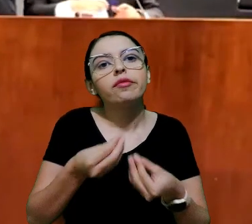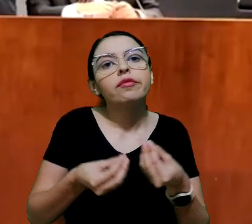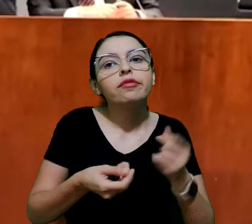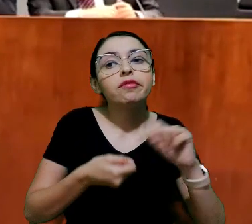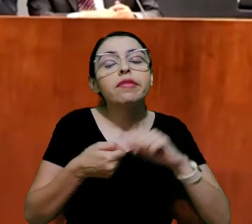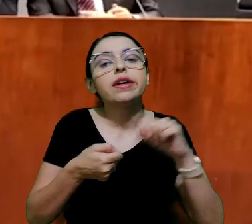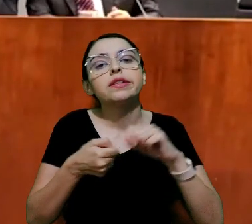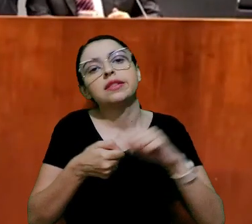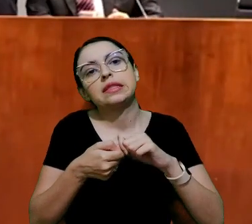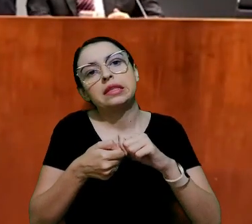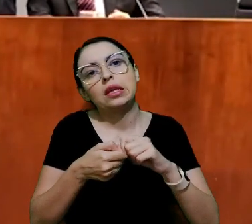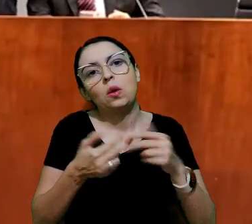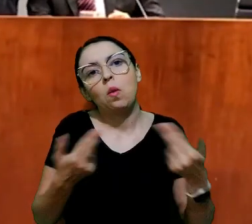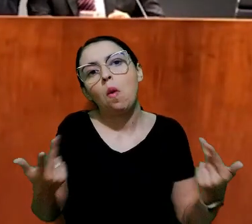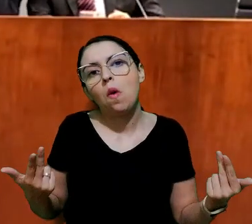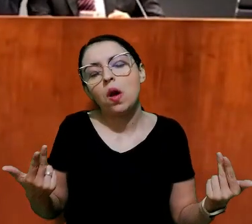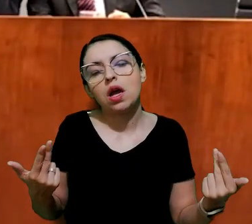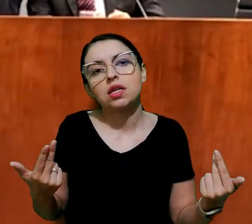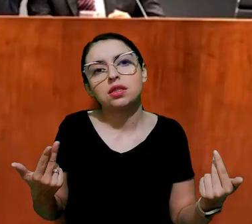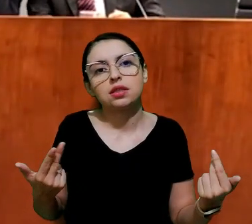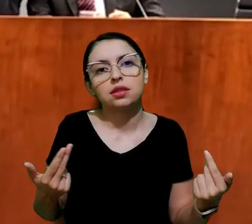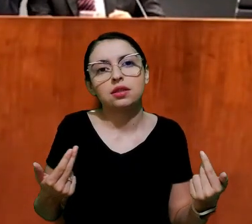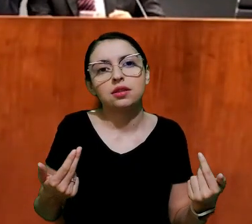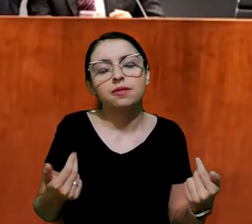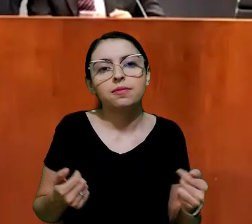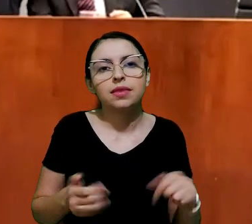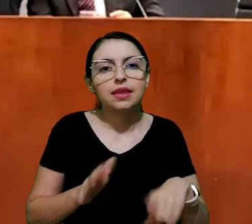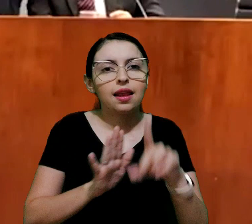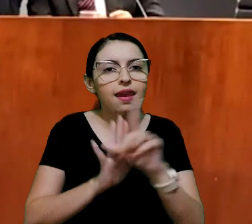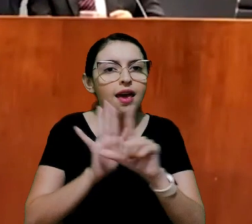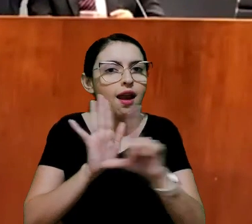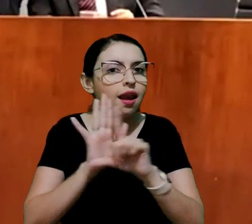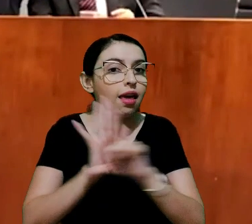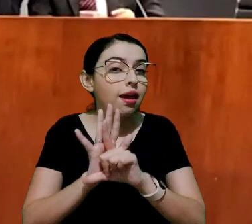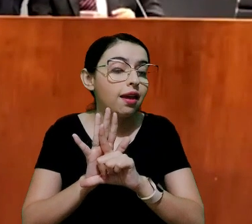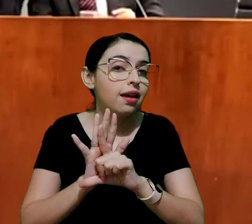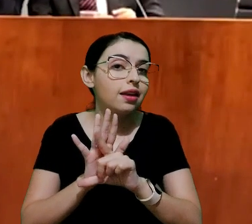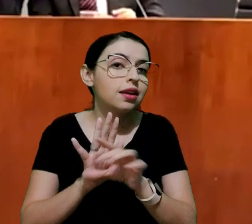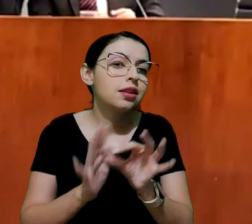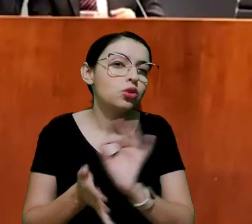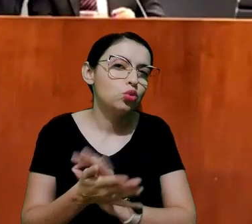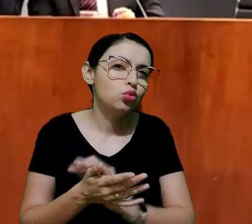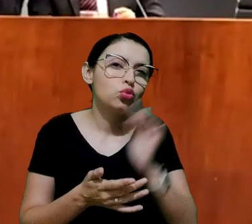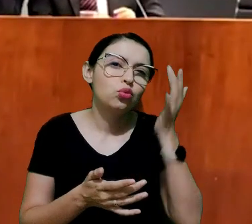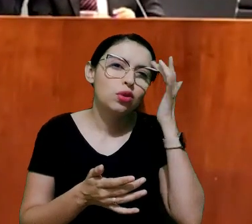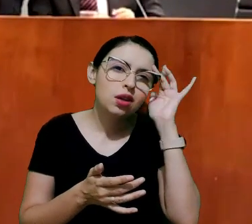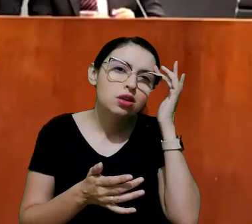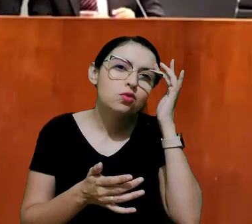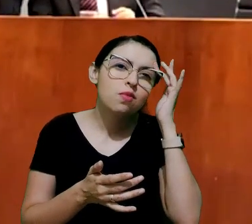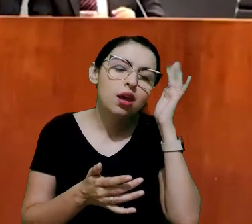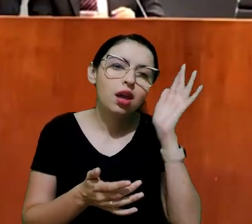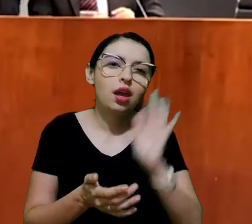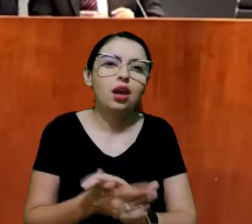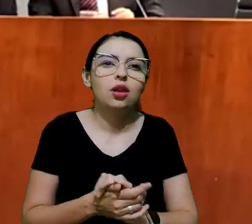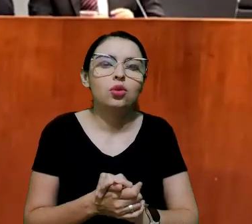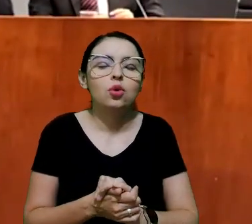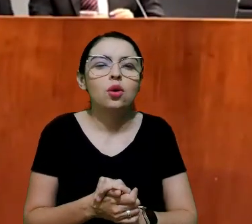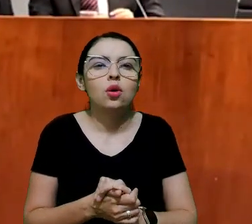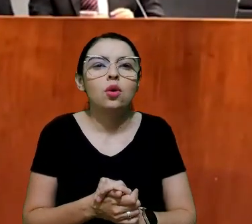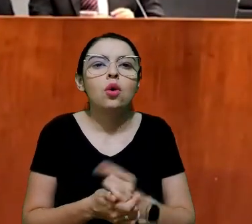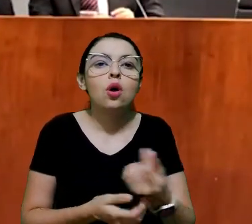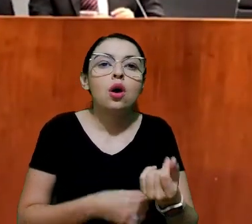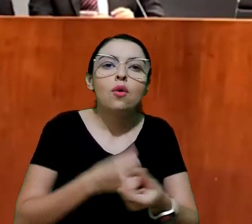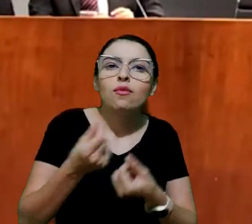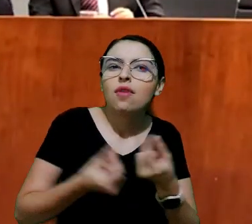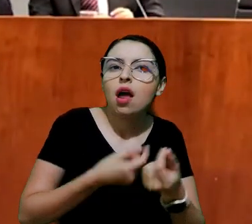muitas vezes, à margem da lei, muitas vezes, trazendo, uns dolarizam o patrimônio,